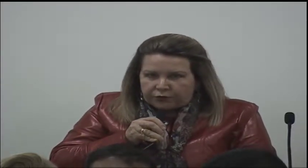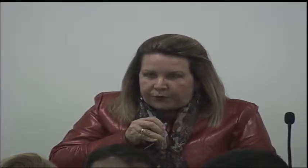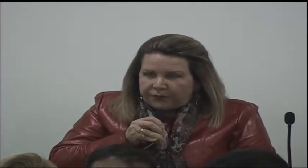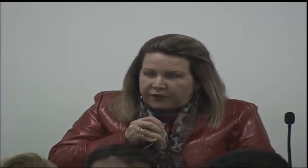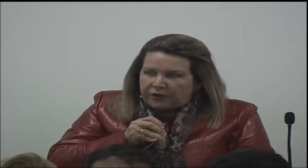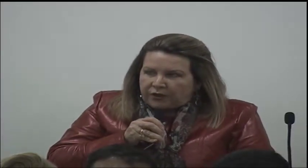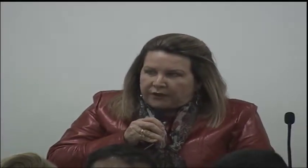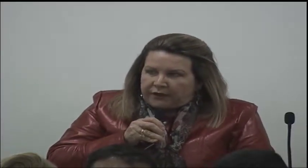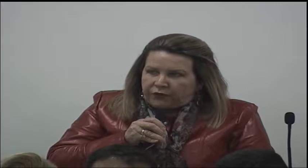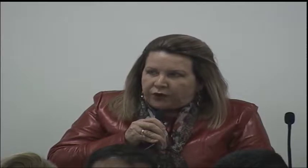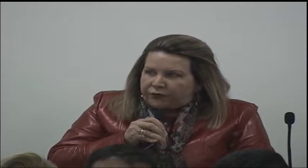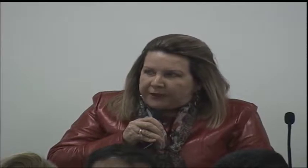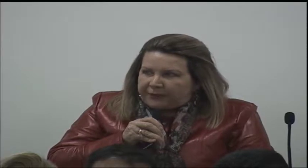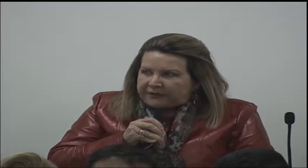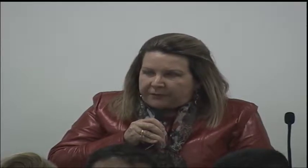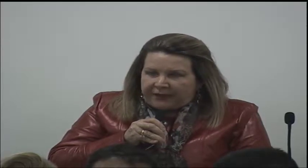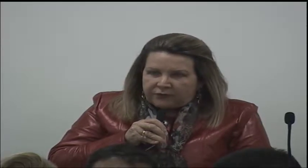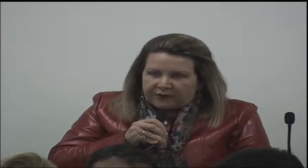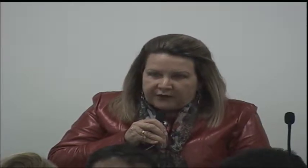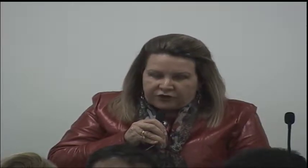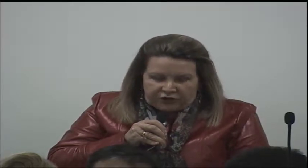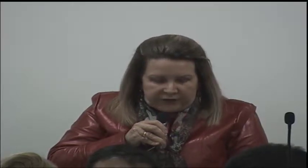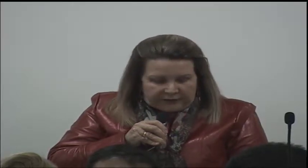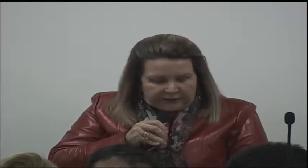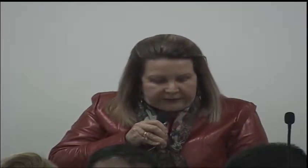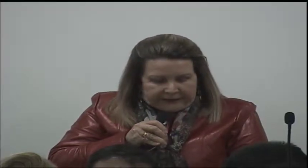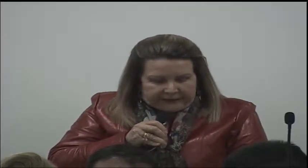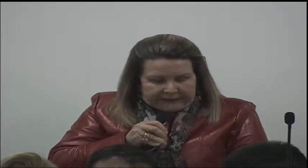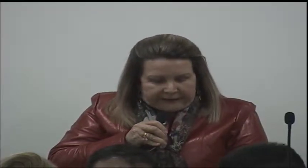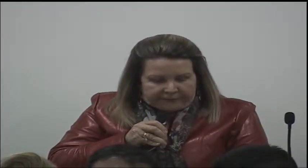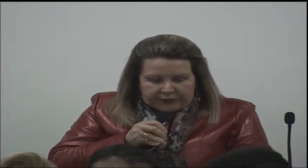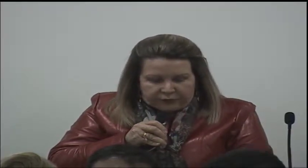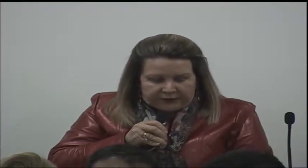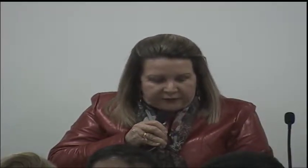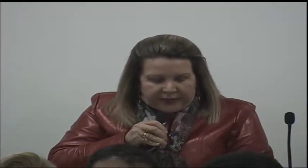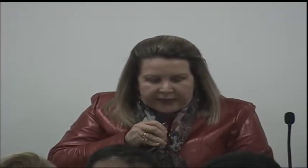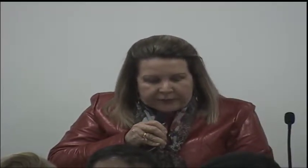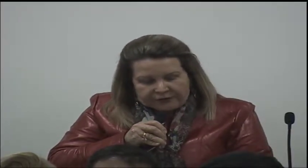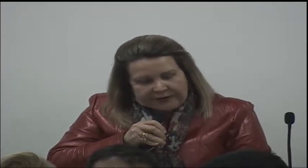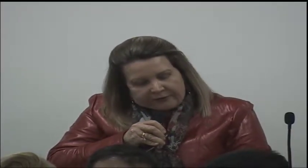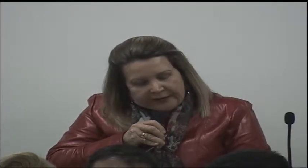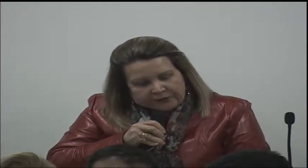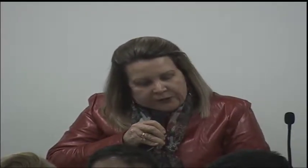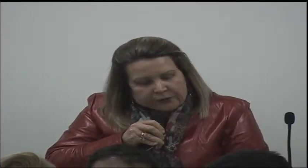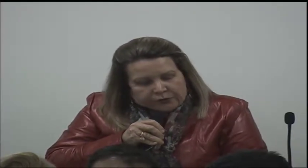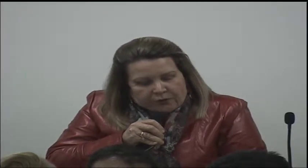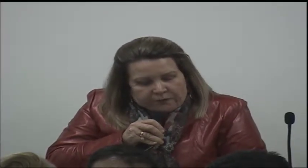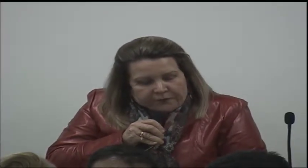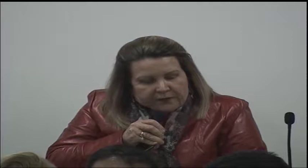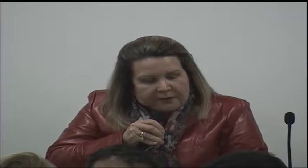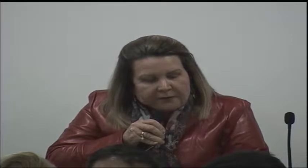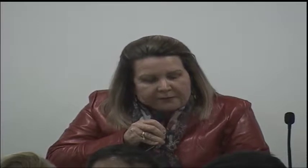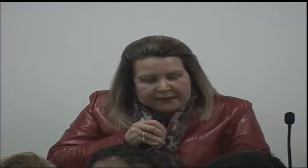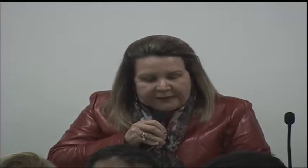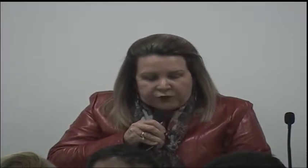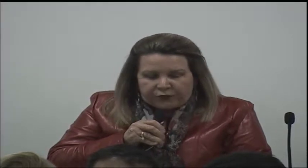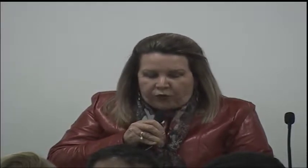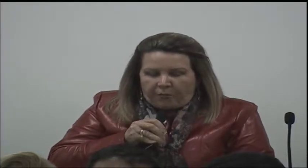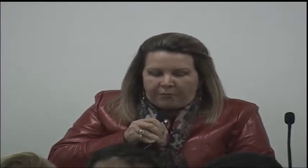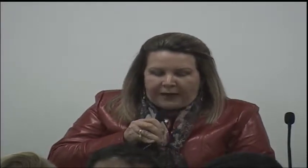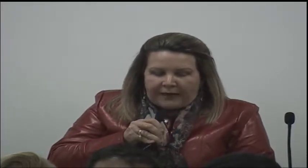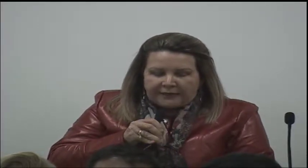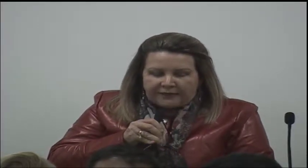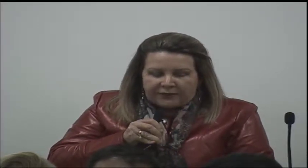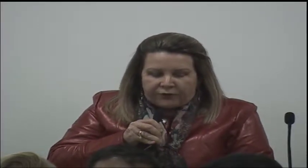idoso que eu vinha percebendo desde de inclusive na época estava no centrosul mas isso